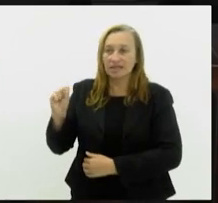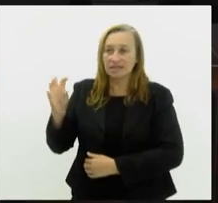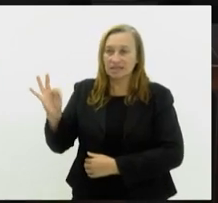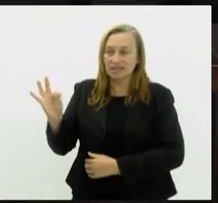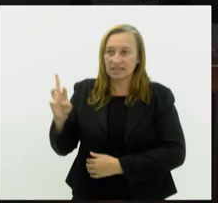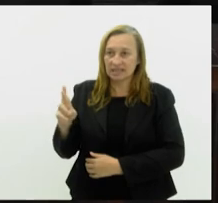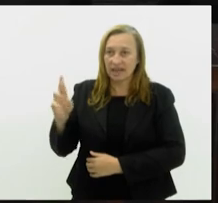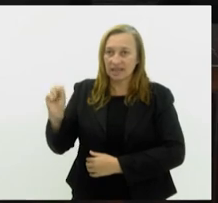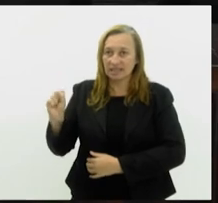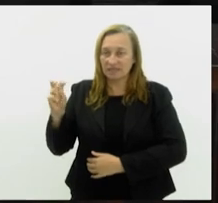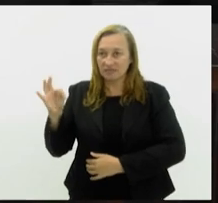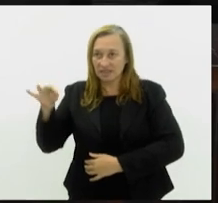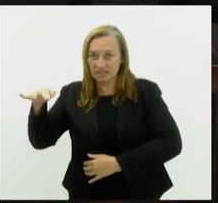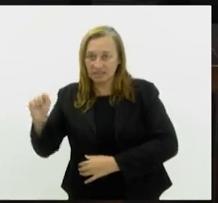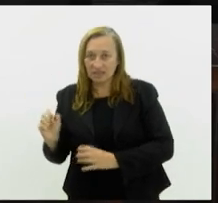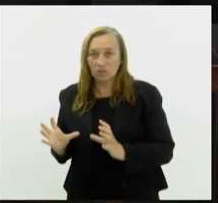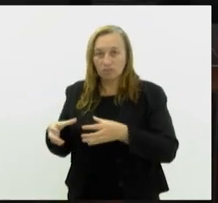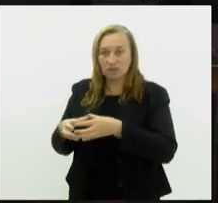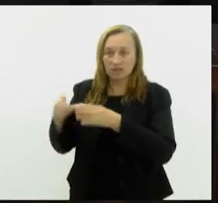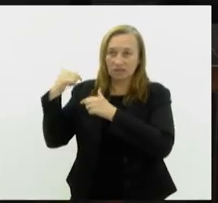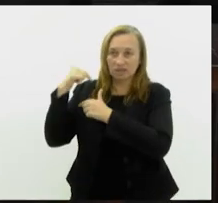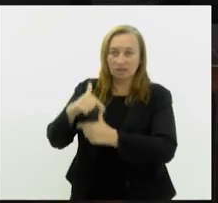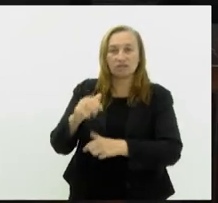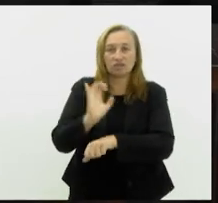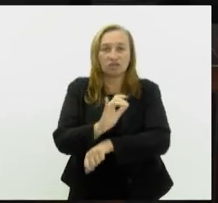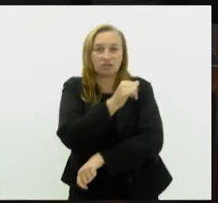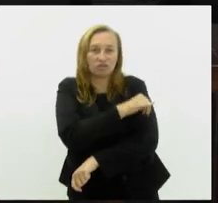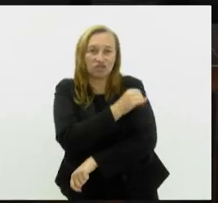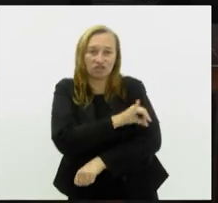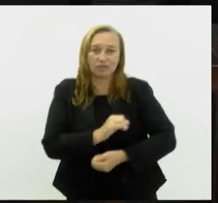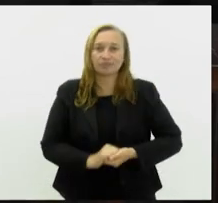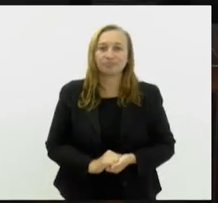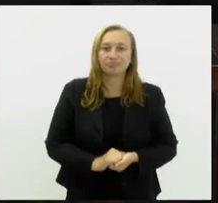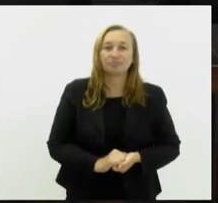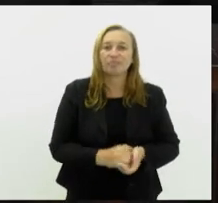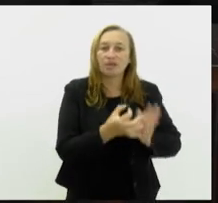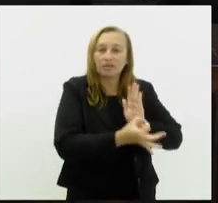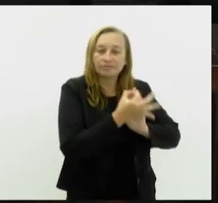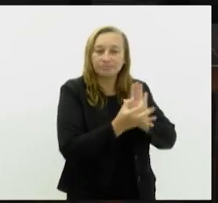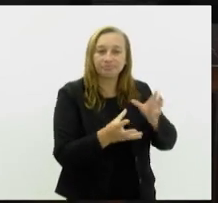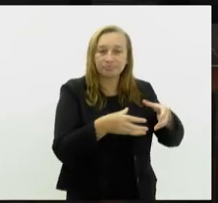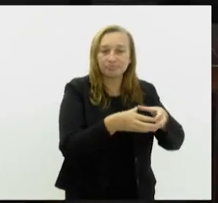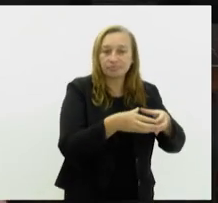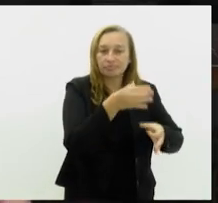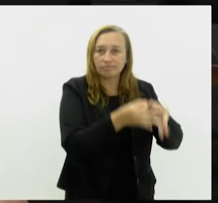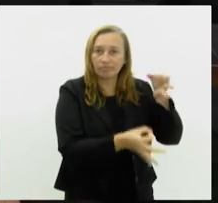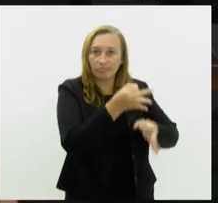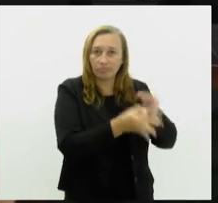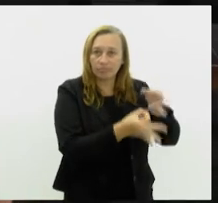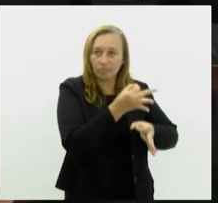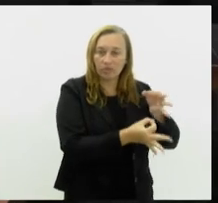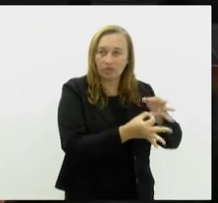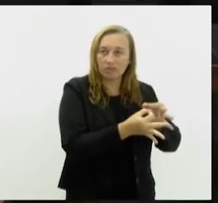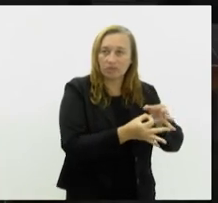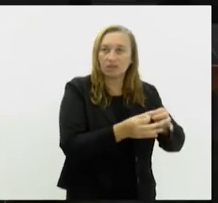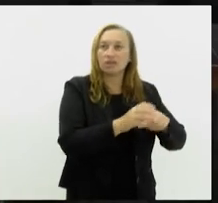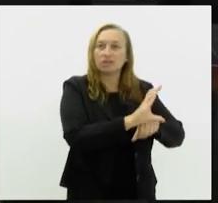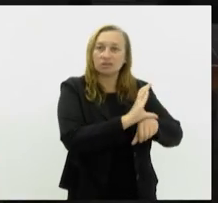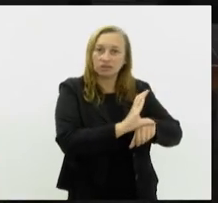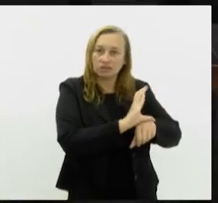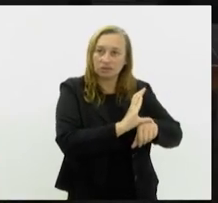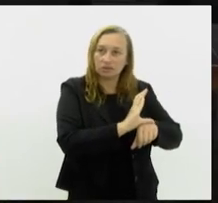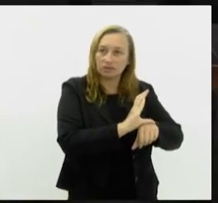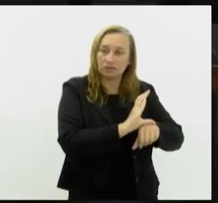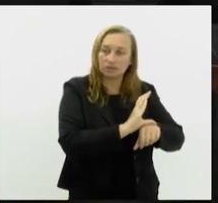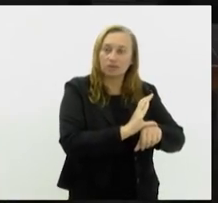comunidades tradicionais no Estado do Rio de Janeiro. Pareceres das comissões Constituição e Justiça pela